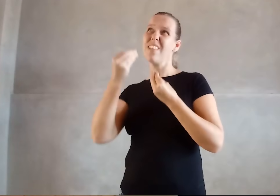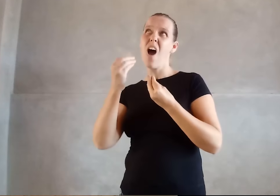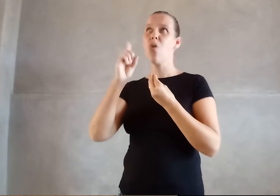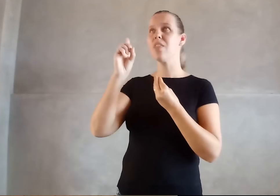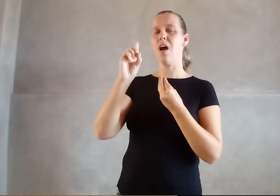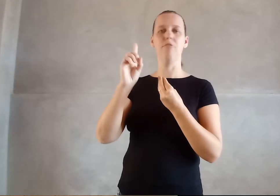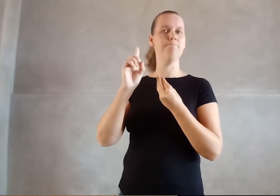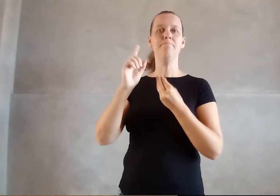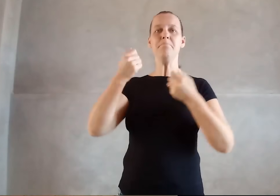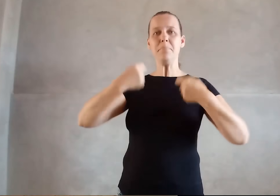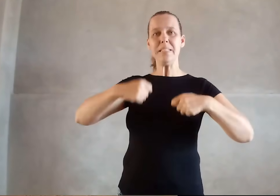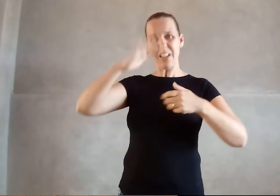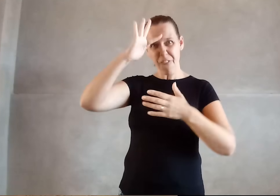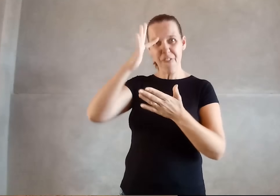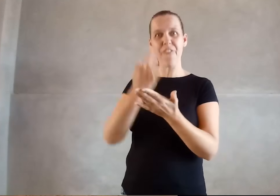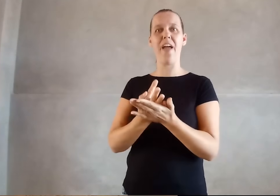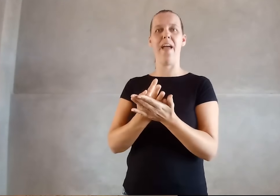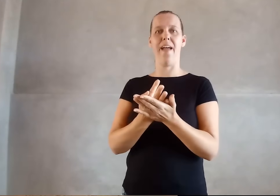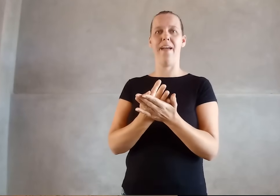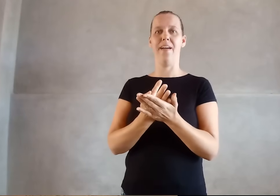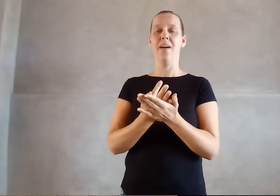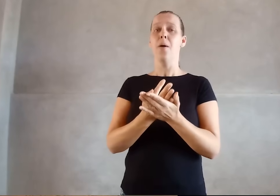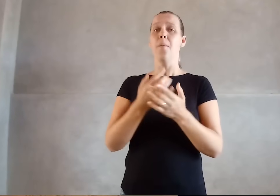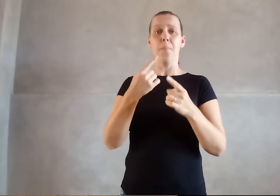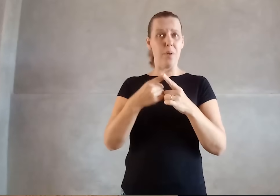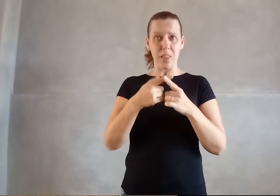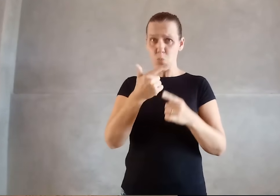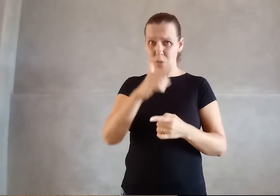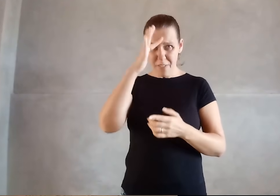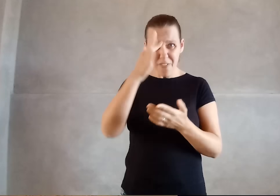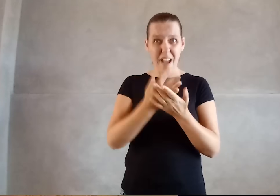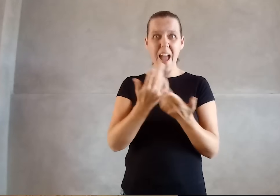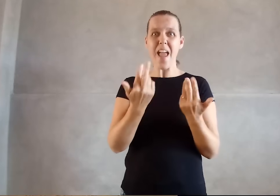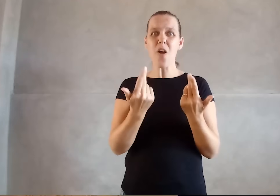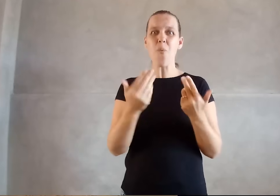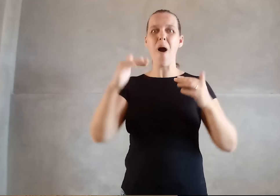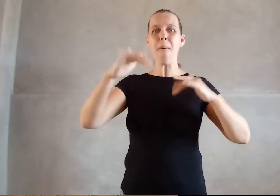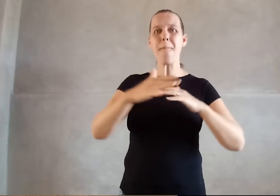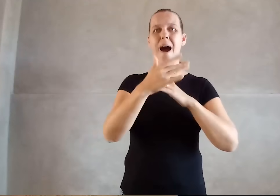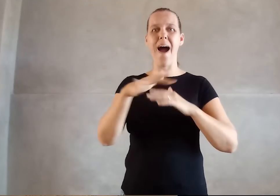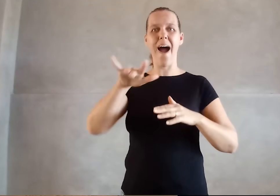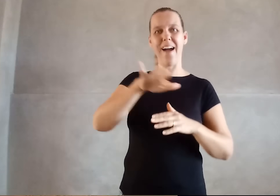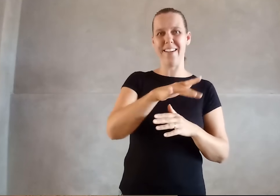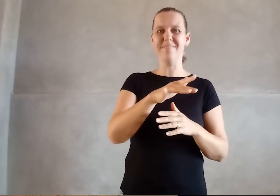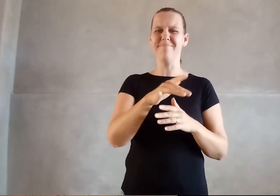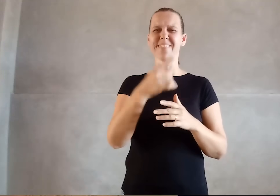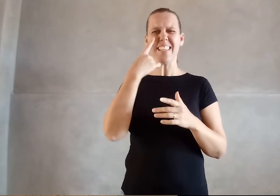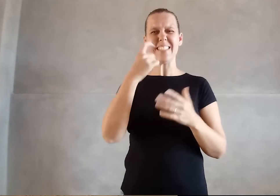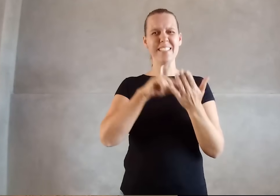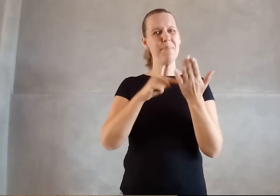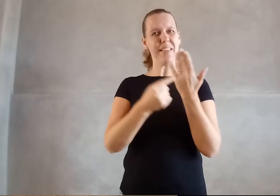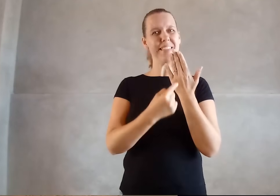Nós podemos e devemos orar com fé. Peça com fé, porque senão você vai ser semelhante à onda do mar. E é interessante porque ele faz aqui